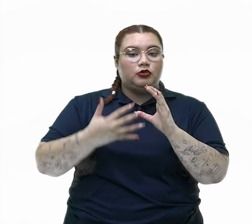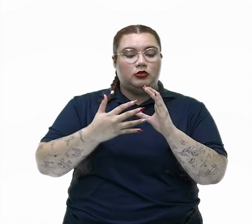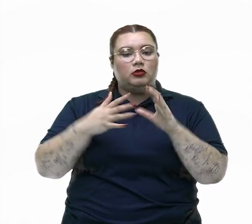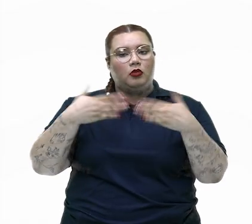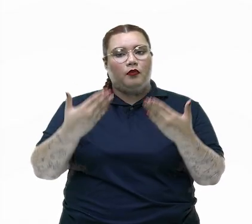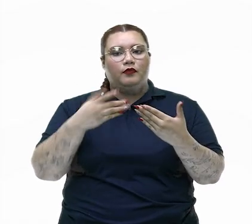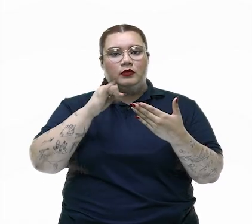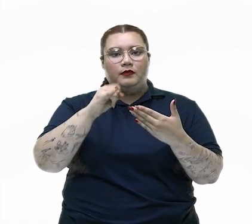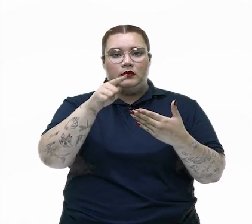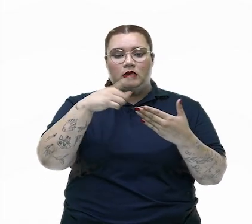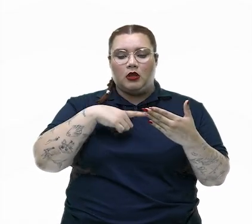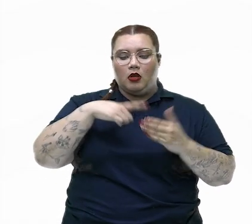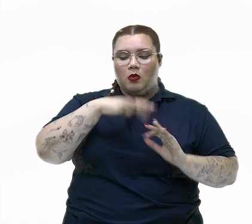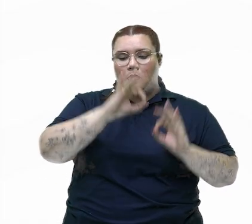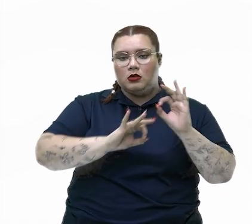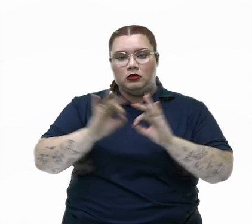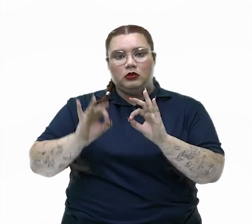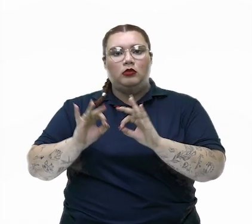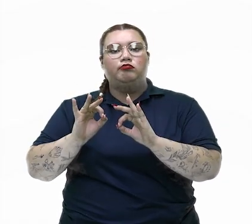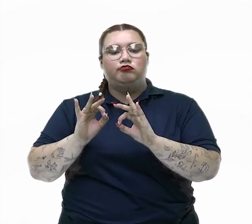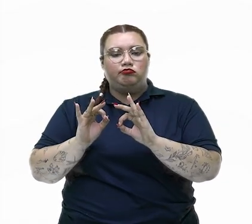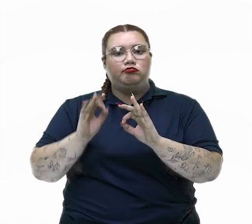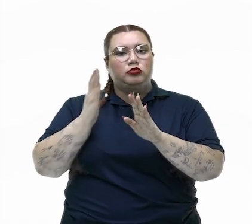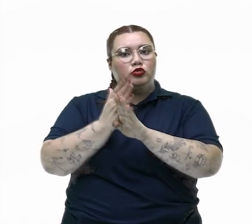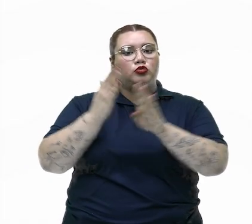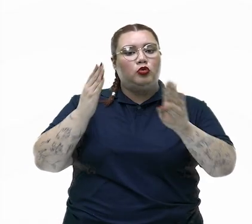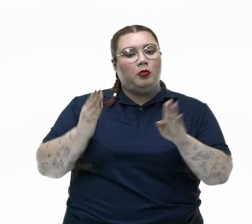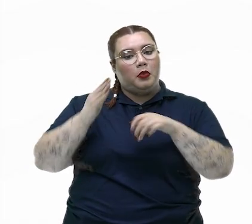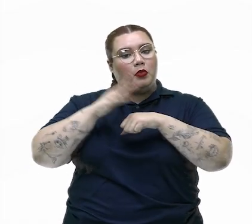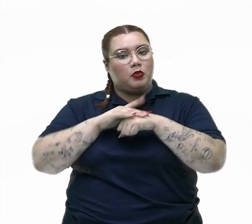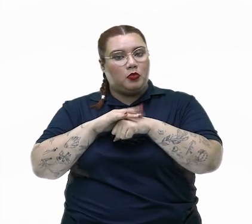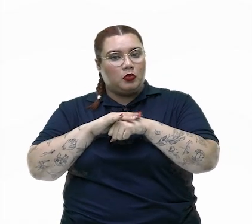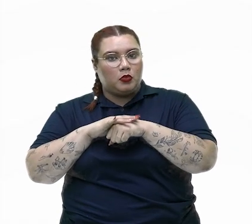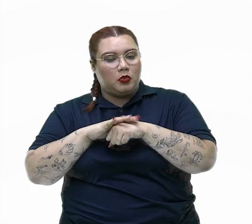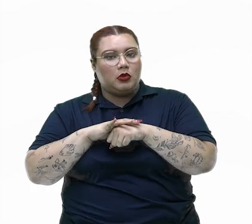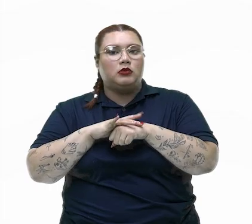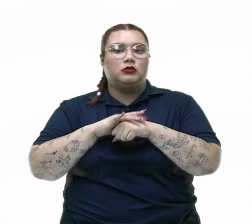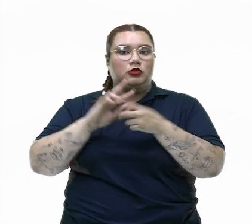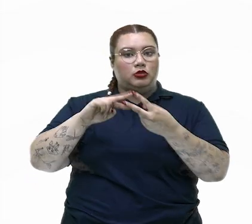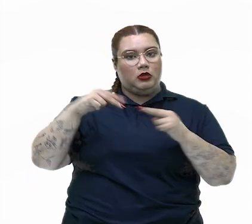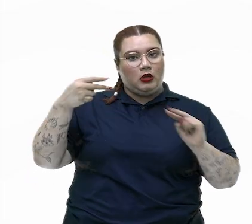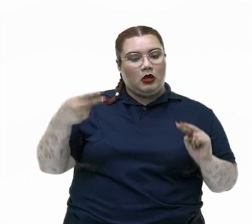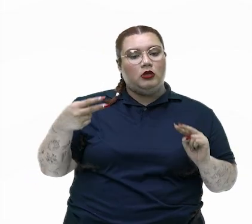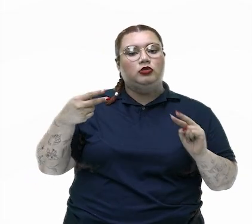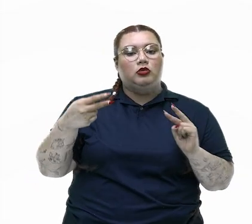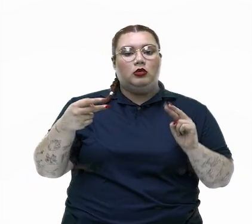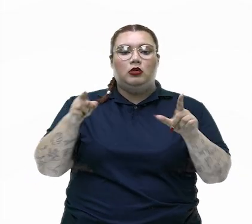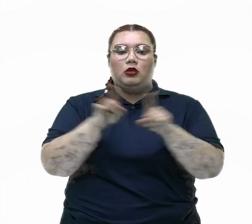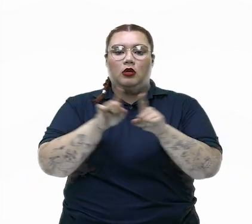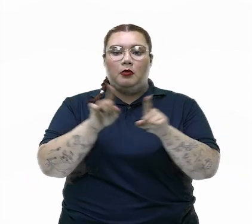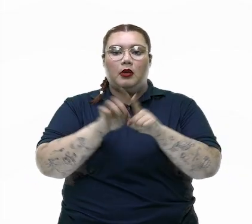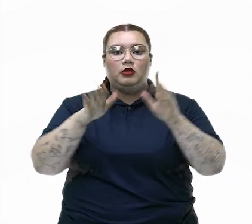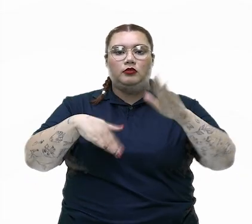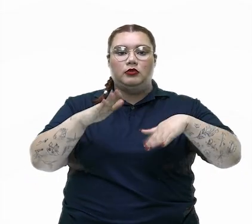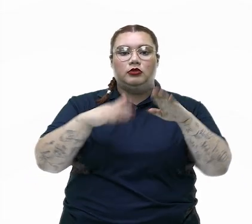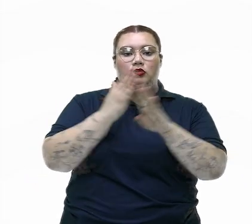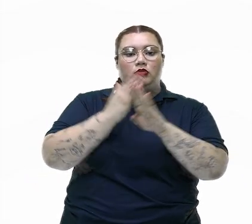né, você pode descobrir uma condição, uma doença genética, e às vezes